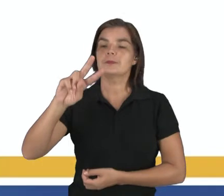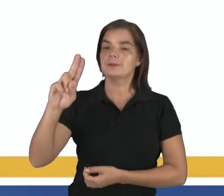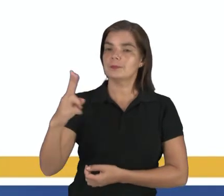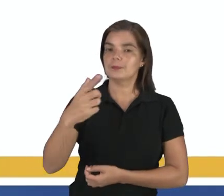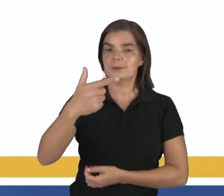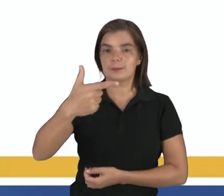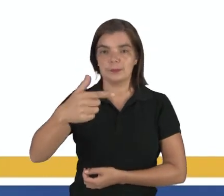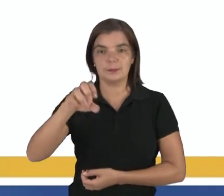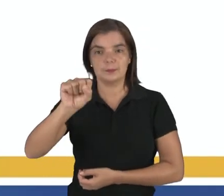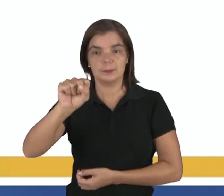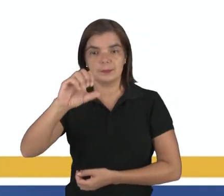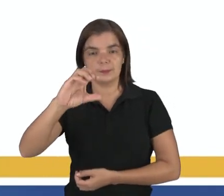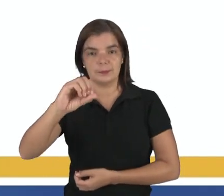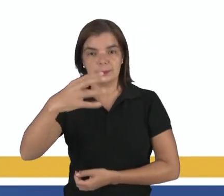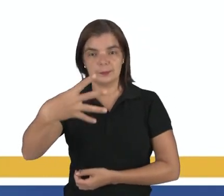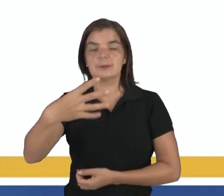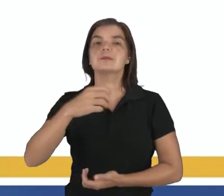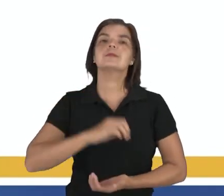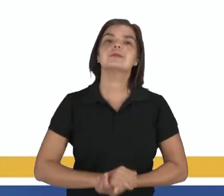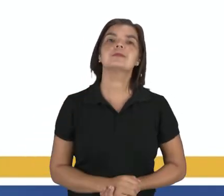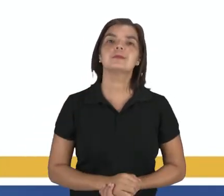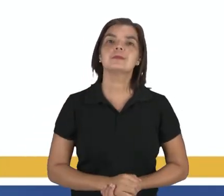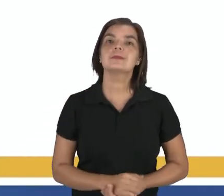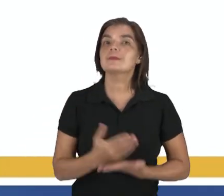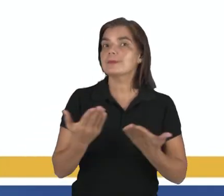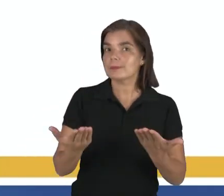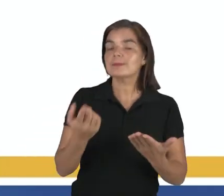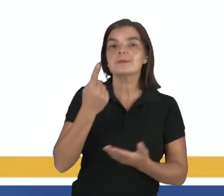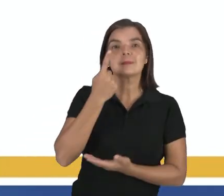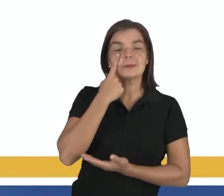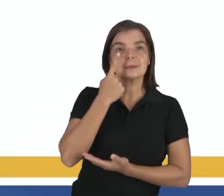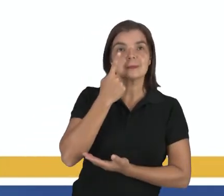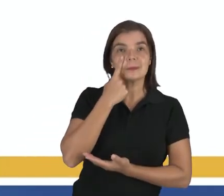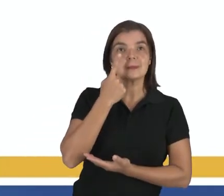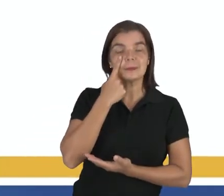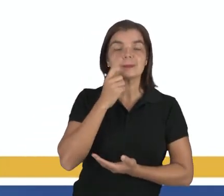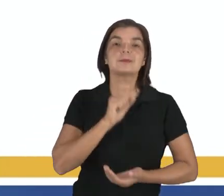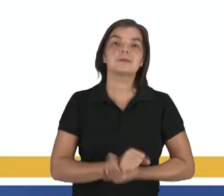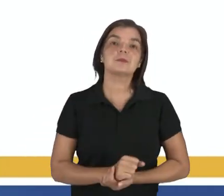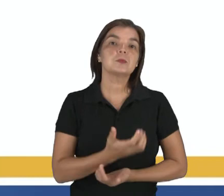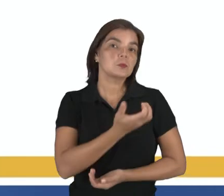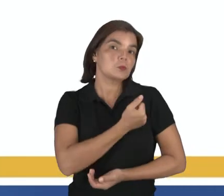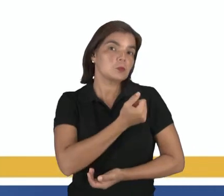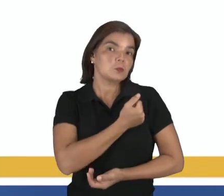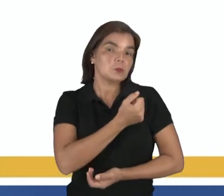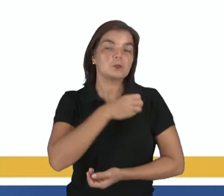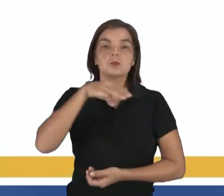mols de H2SO4. Então, a gente pode determinar o